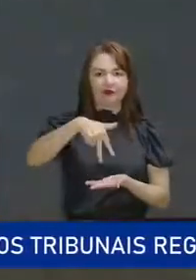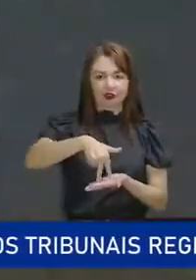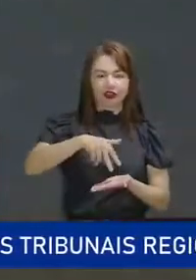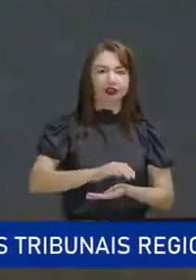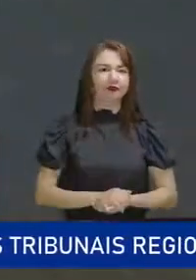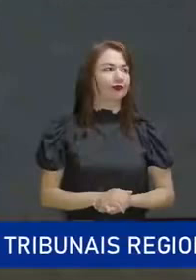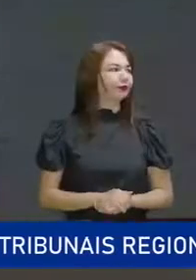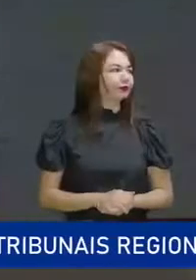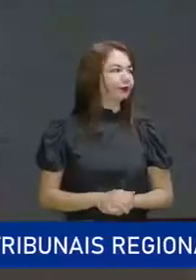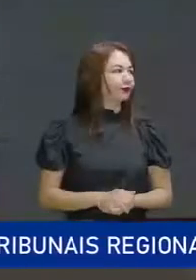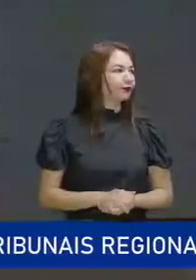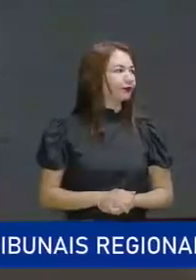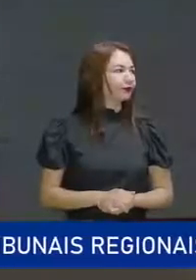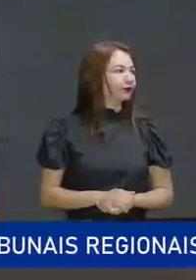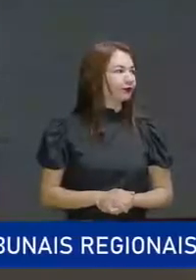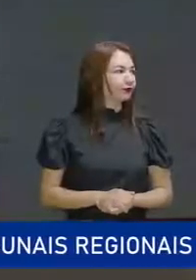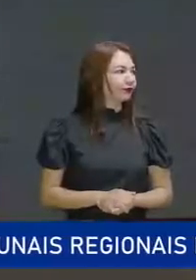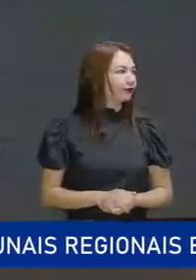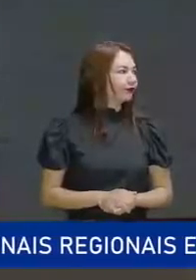Foco no auditório.